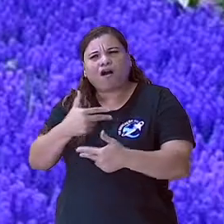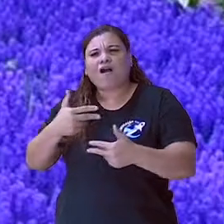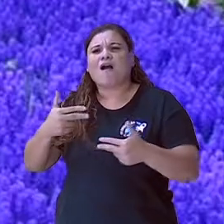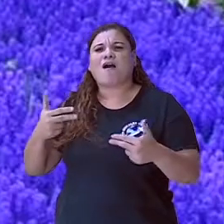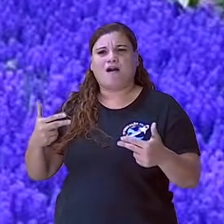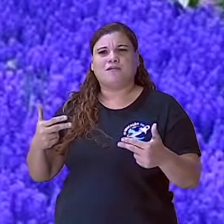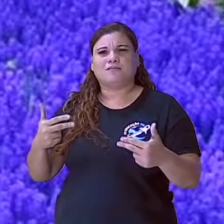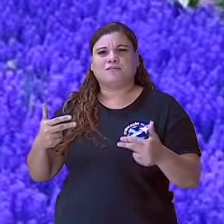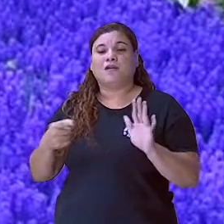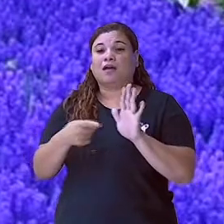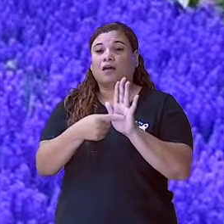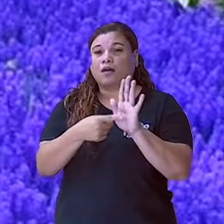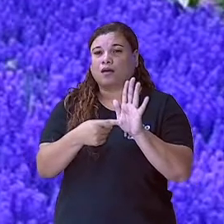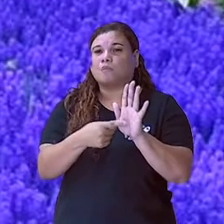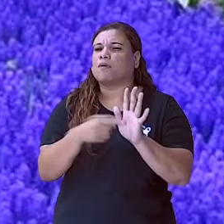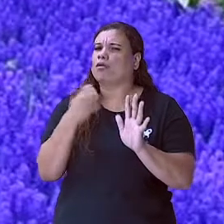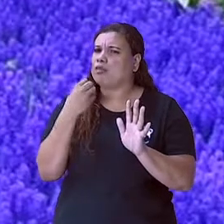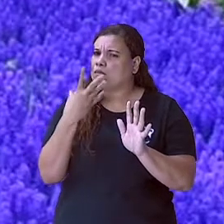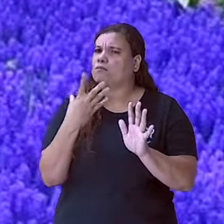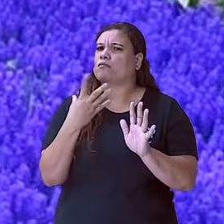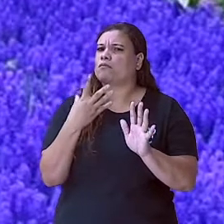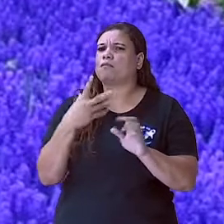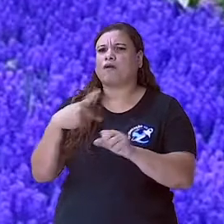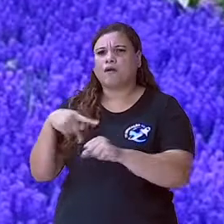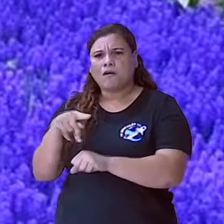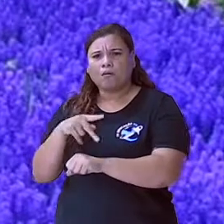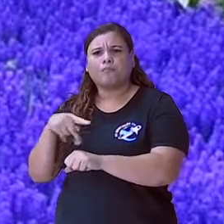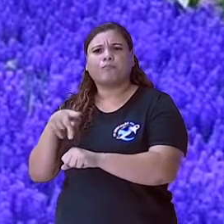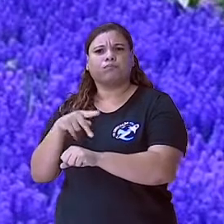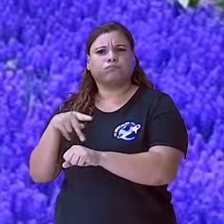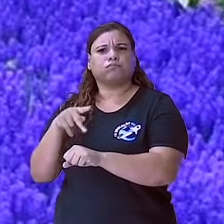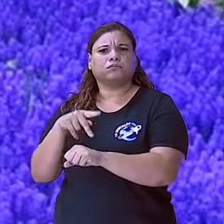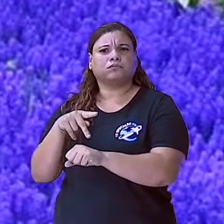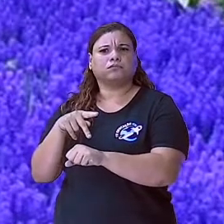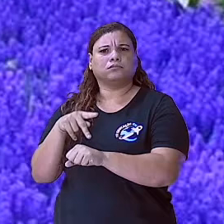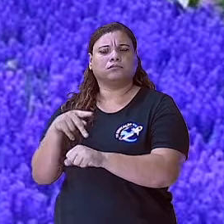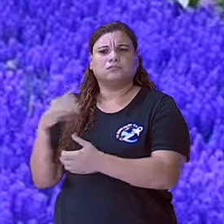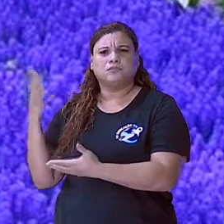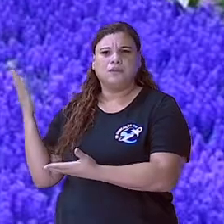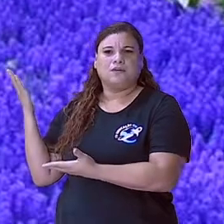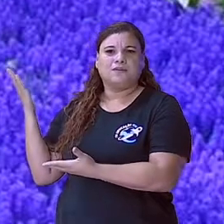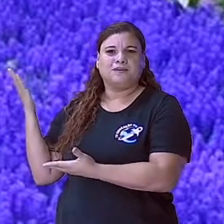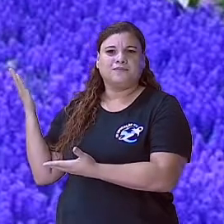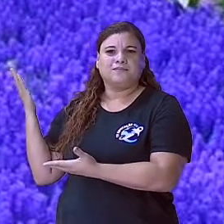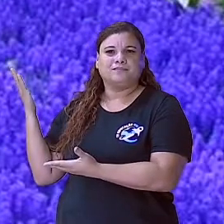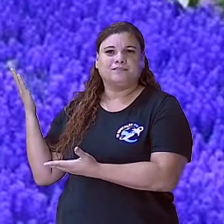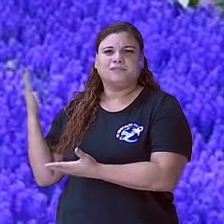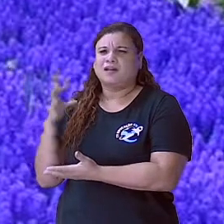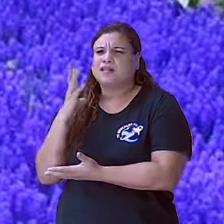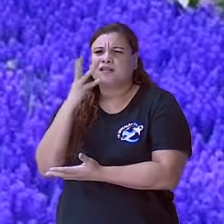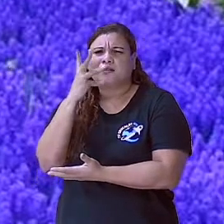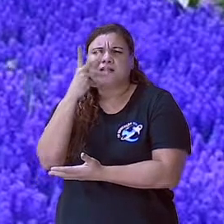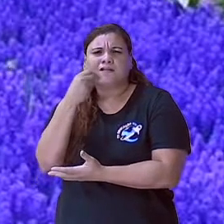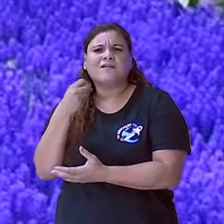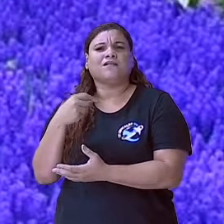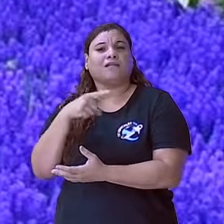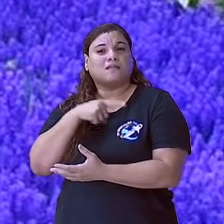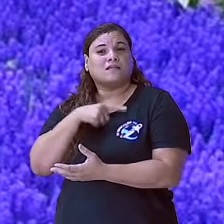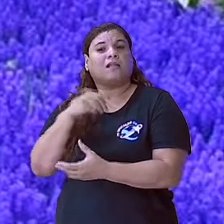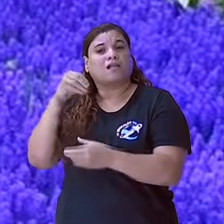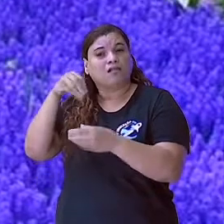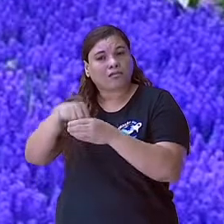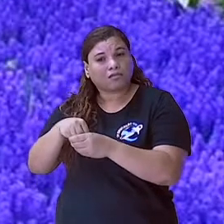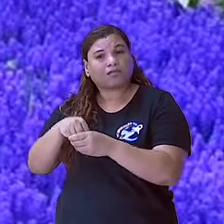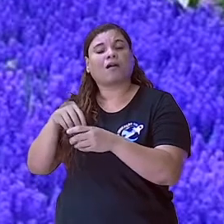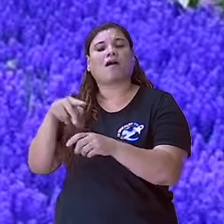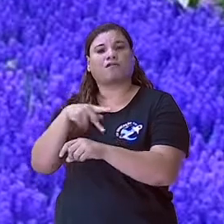esse país e mostram a importância e uma das belezas desse país. E